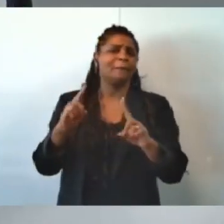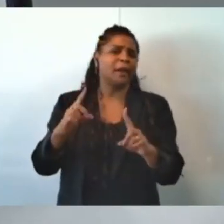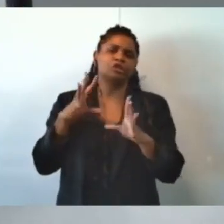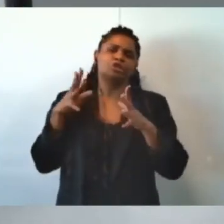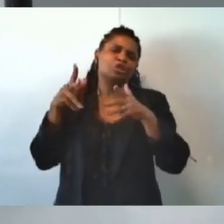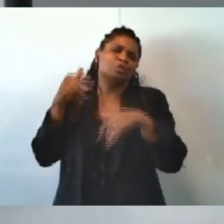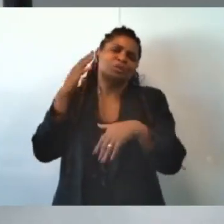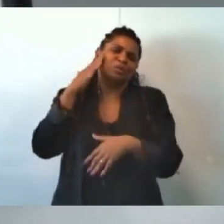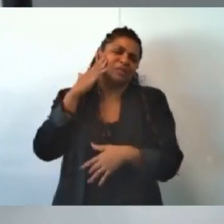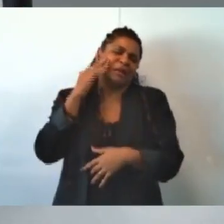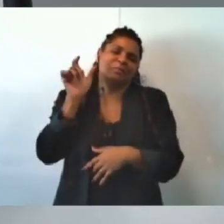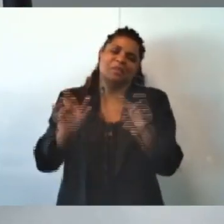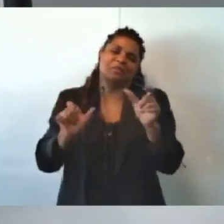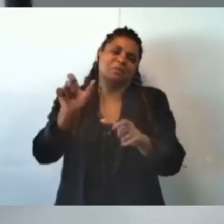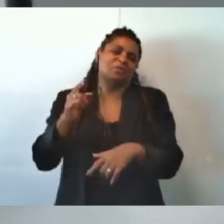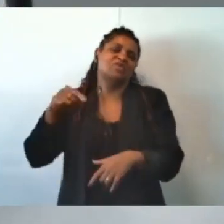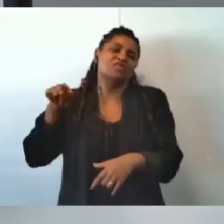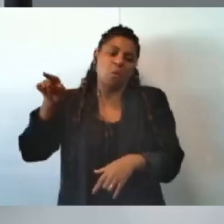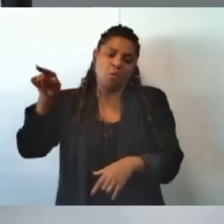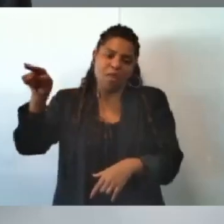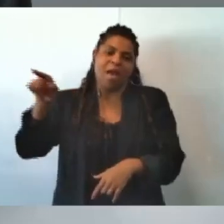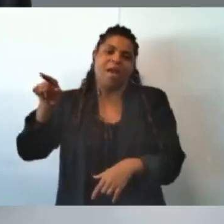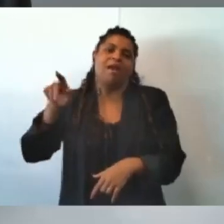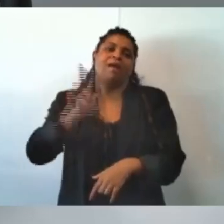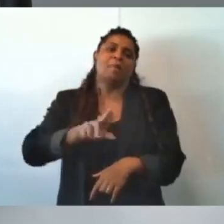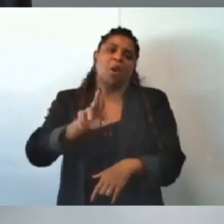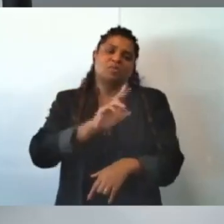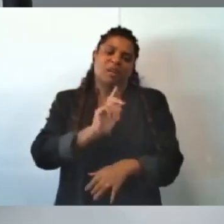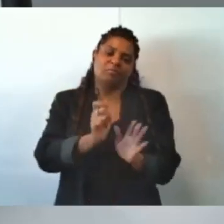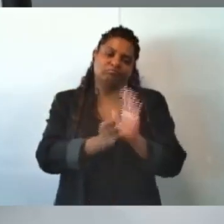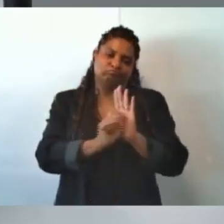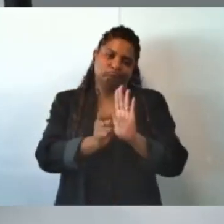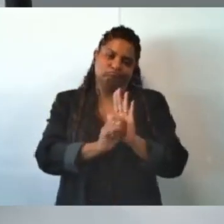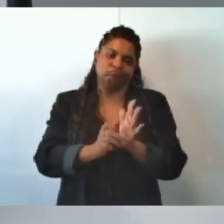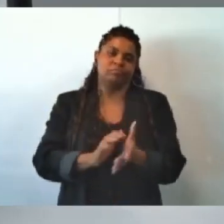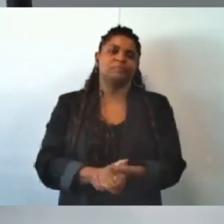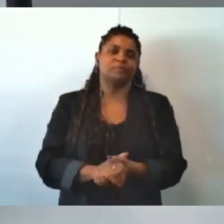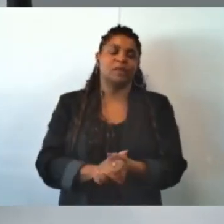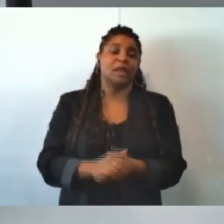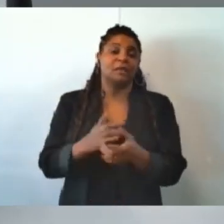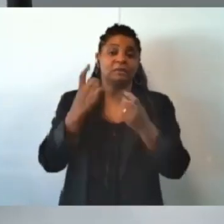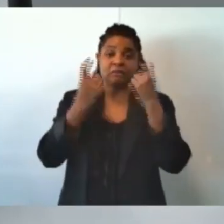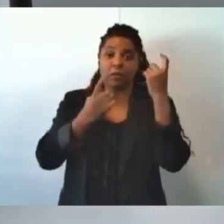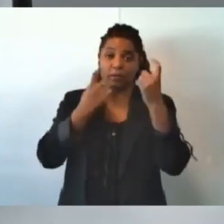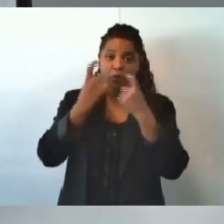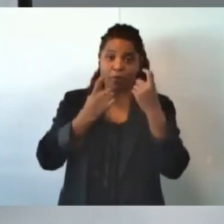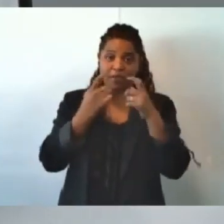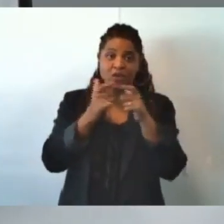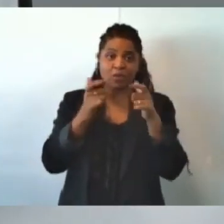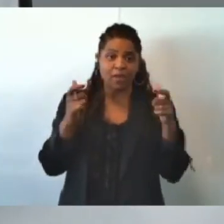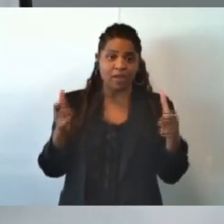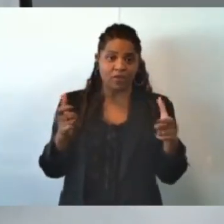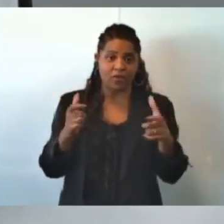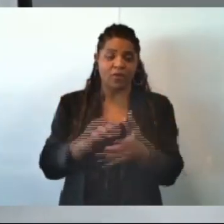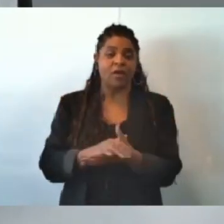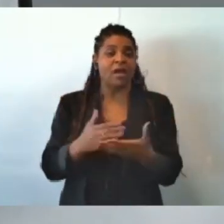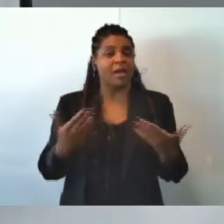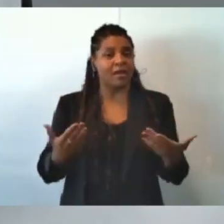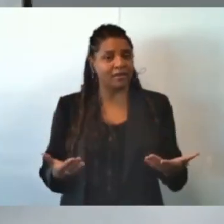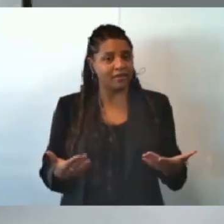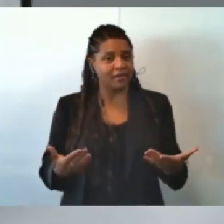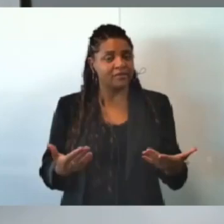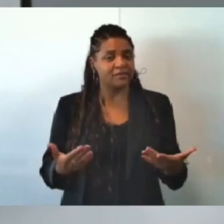não sou hipócrita aqui. Então, minha preocupação maior será realmente sua segurança, o que adivinha. Nós recorremos ao